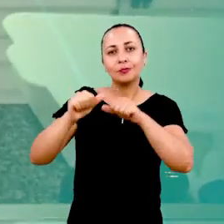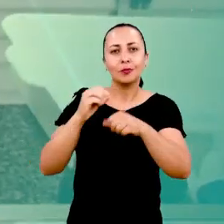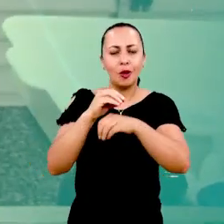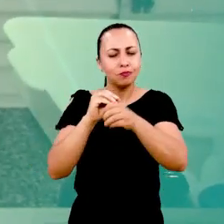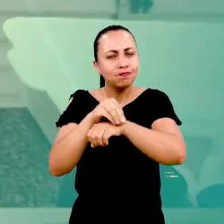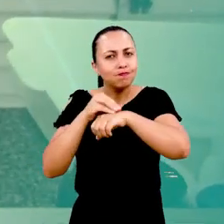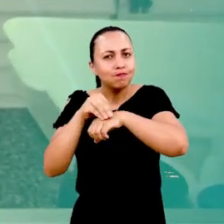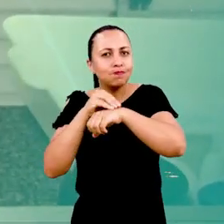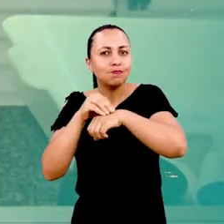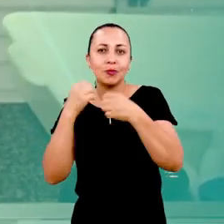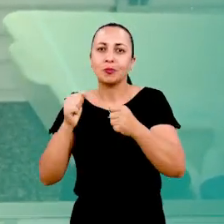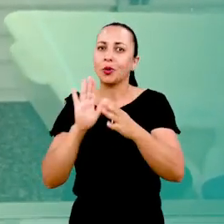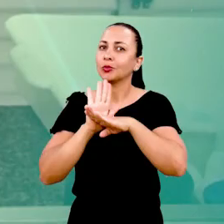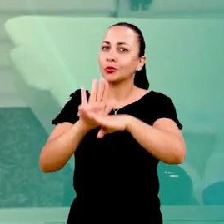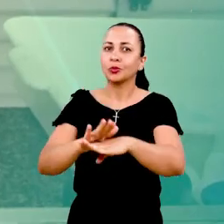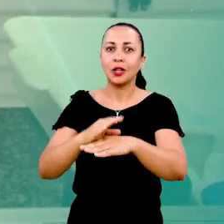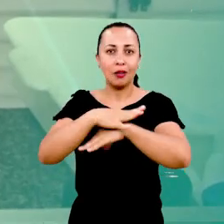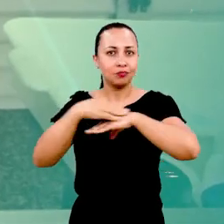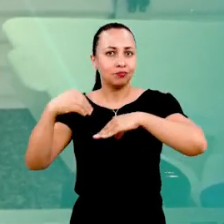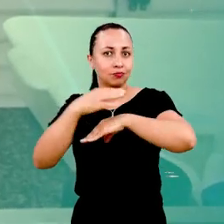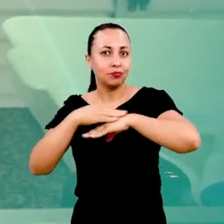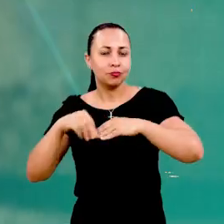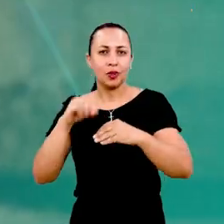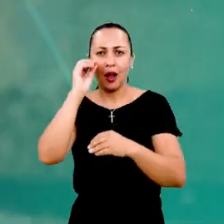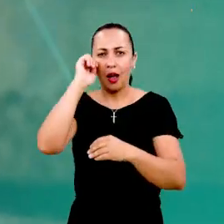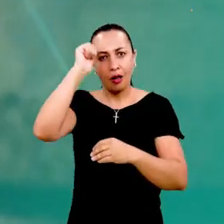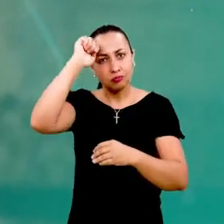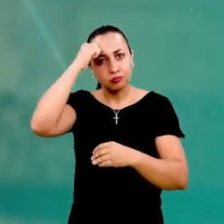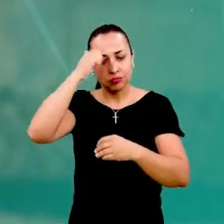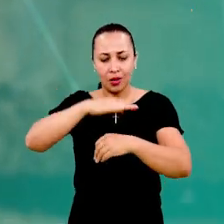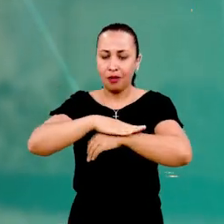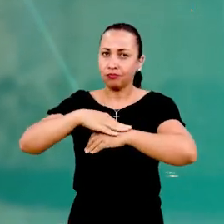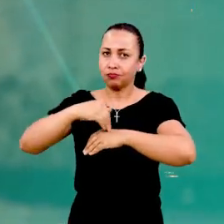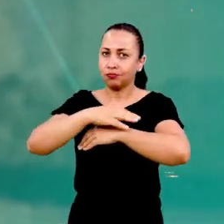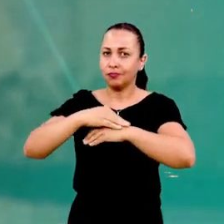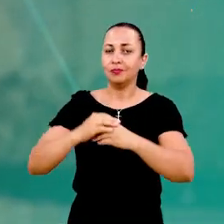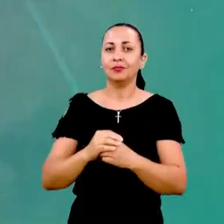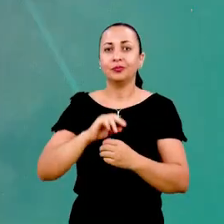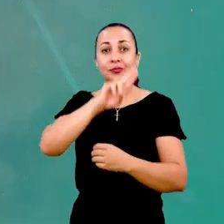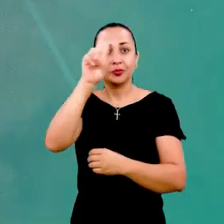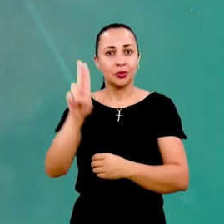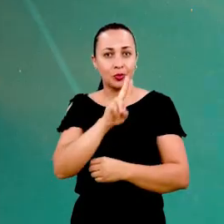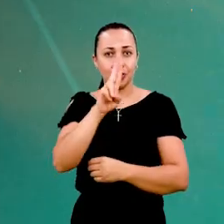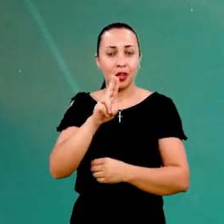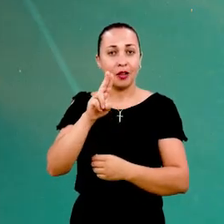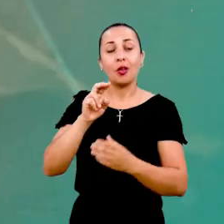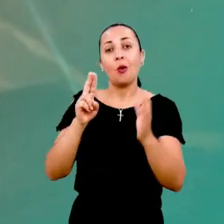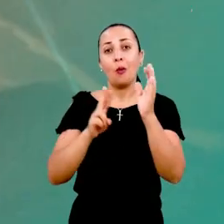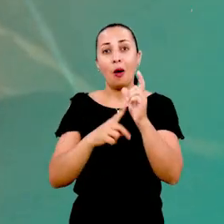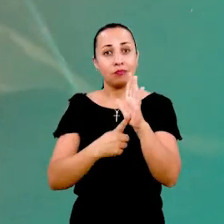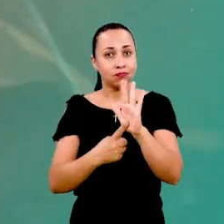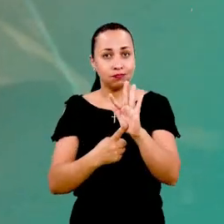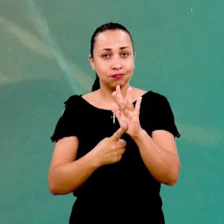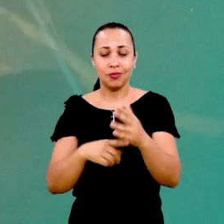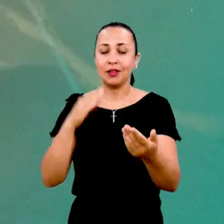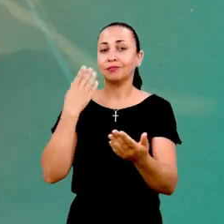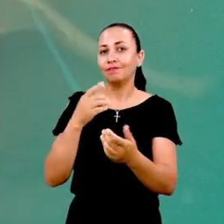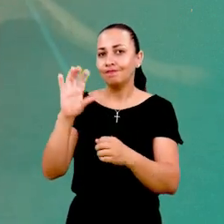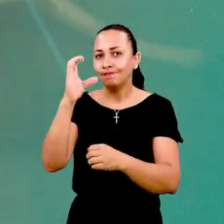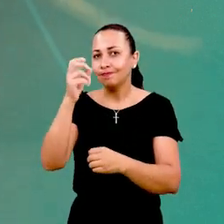desenvolvem cosmético que pode ajudar a remover manchas escuras na pele. Na Universidade Federal da